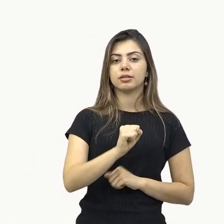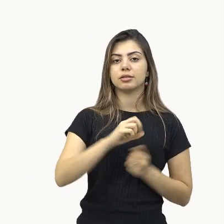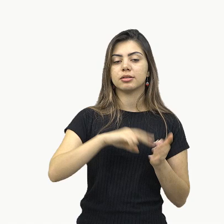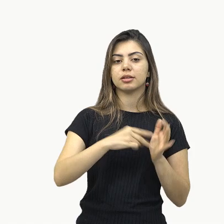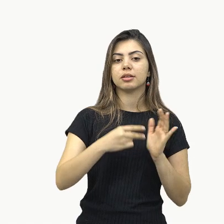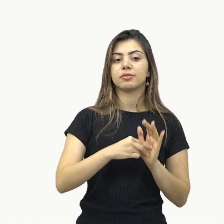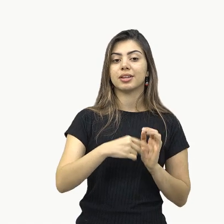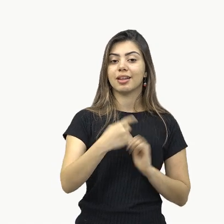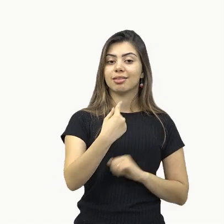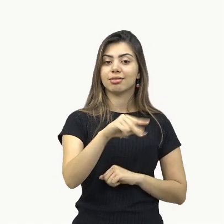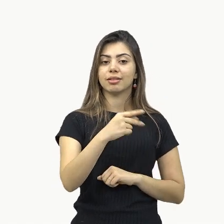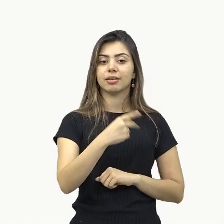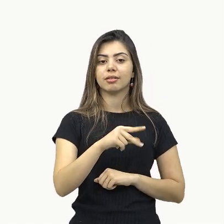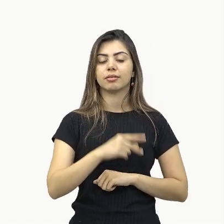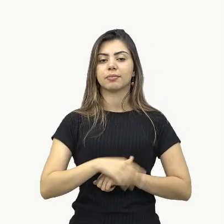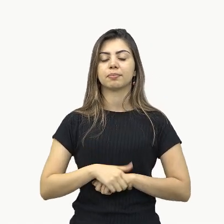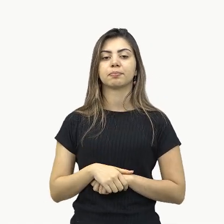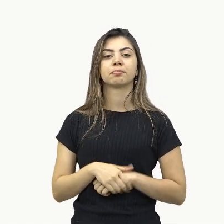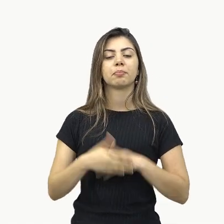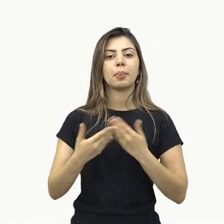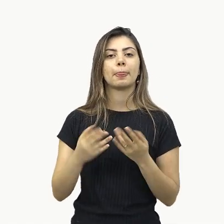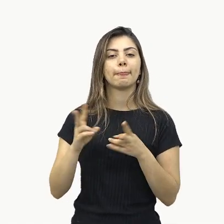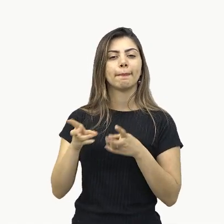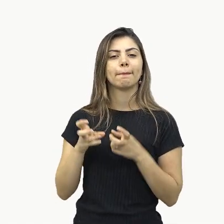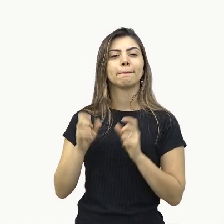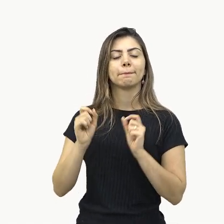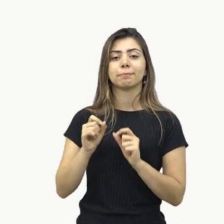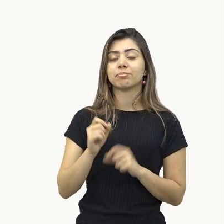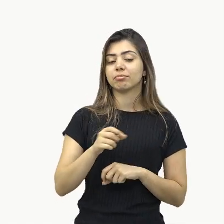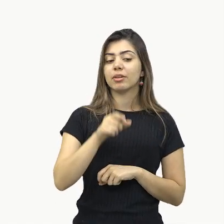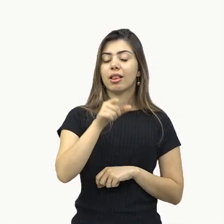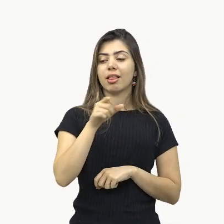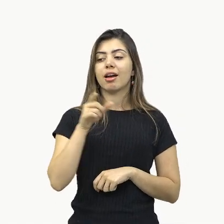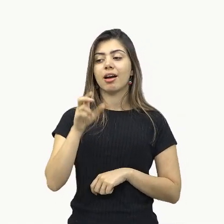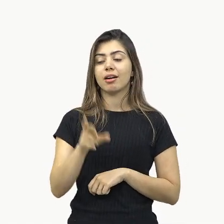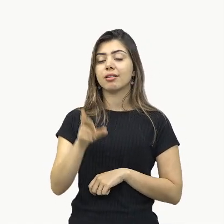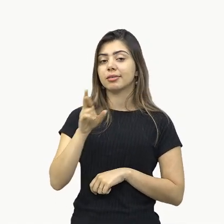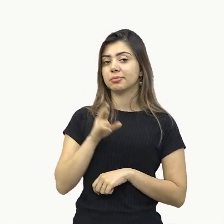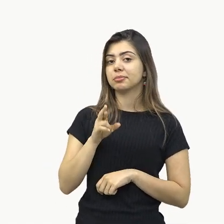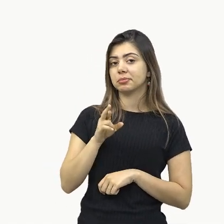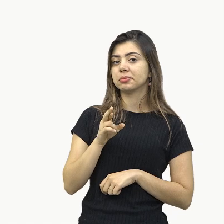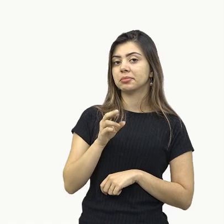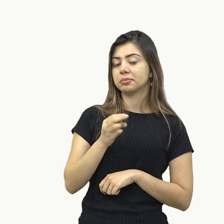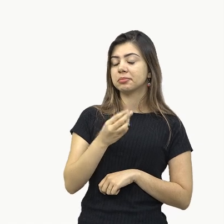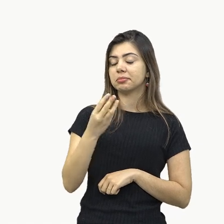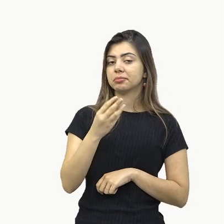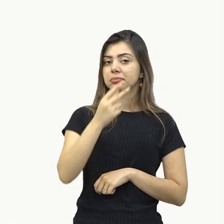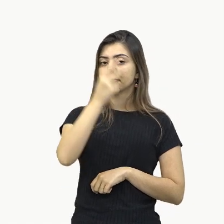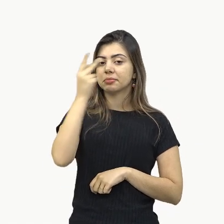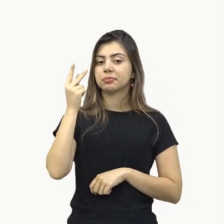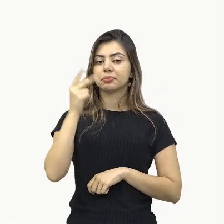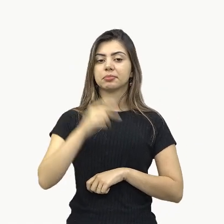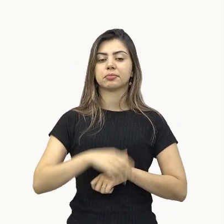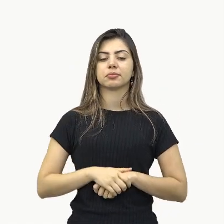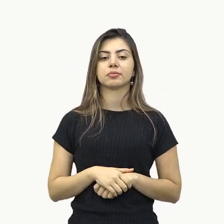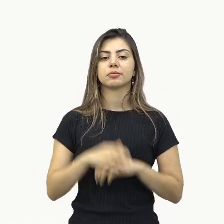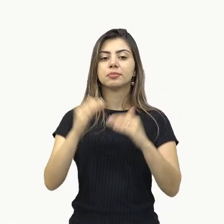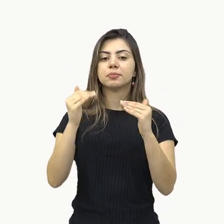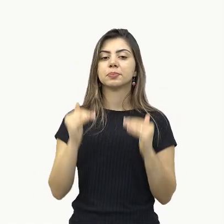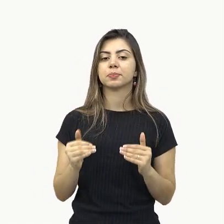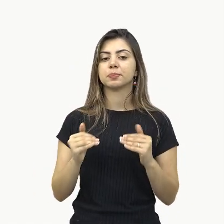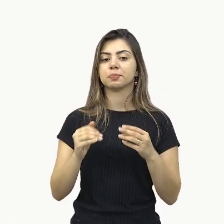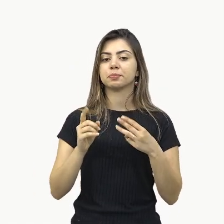Pedro. Repare que a pergunta é sobre uma terceira pessoa e a resposta também vem sobre uma terceira pessoa. What are